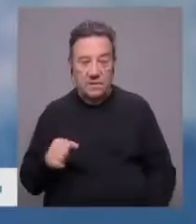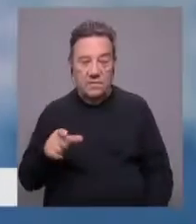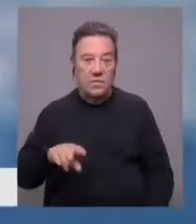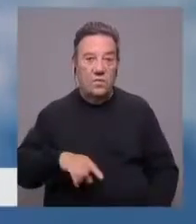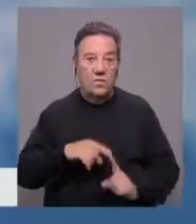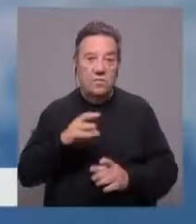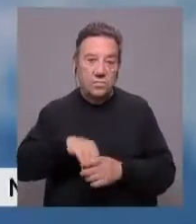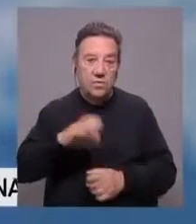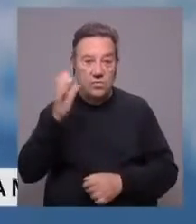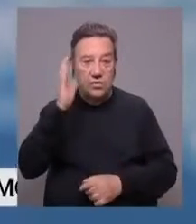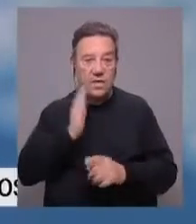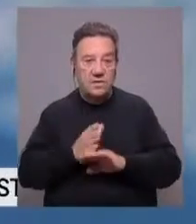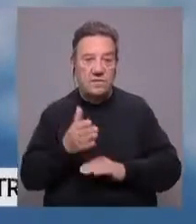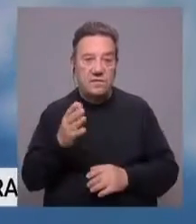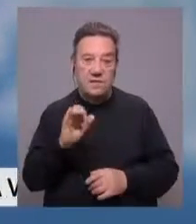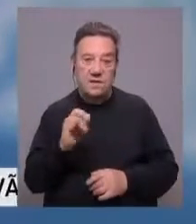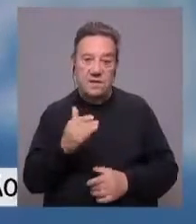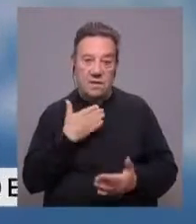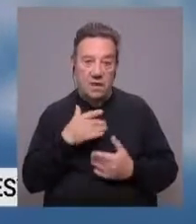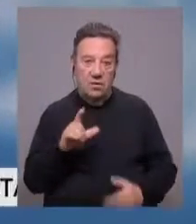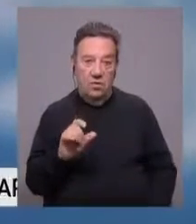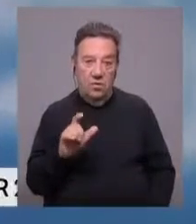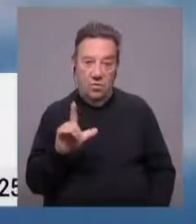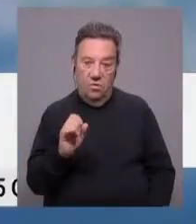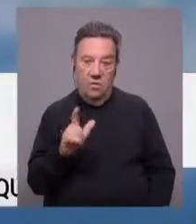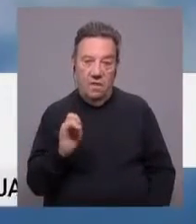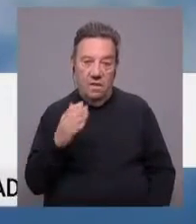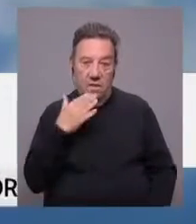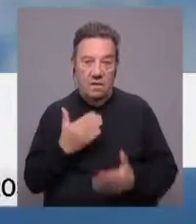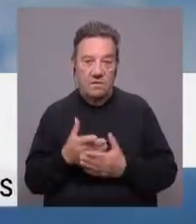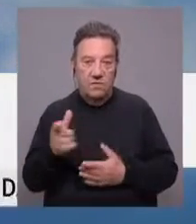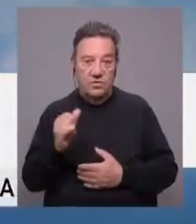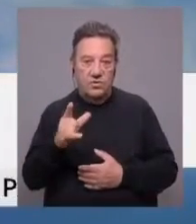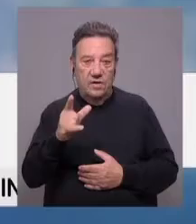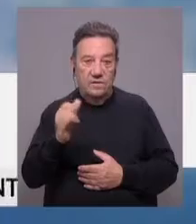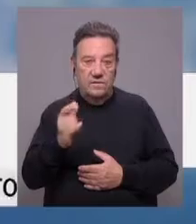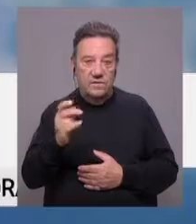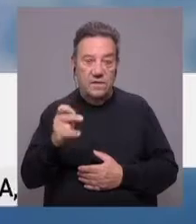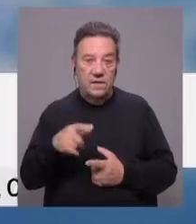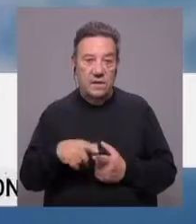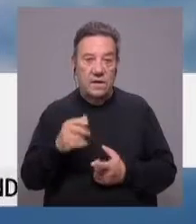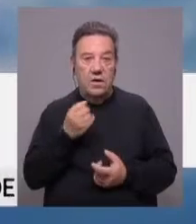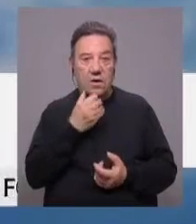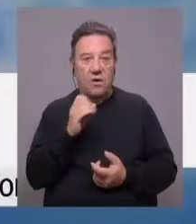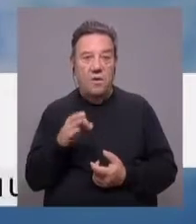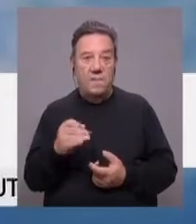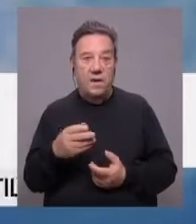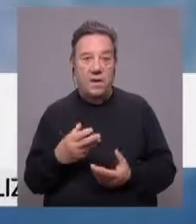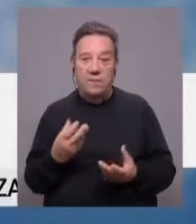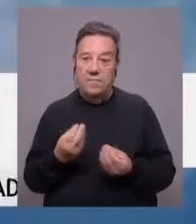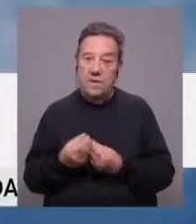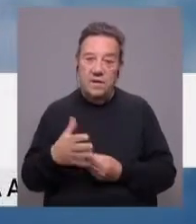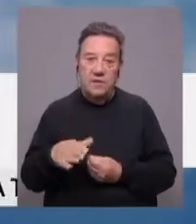No âmbito da cultura acessível, o Cine Teatro Louletano levou Gil Vicente, em ópera A Crianças Surdas, a acompanhar as cortes